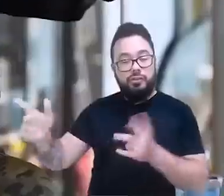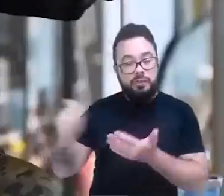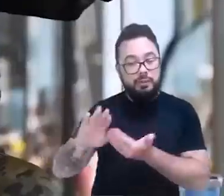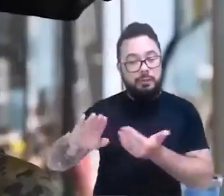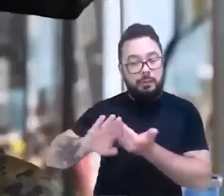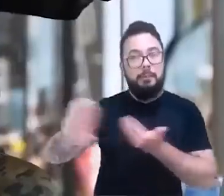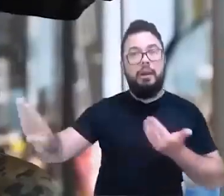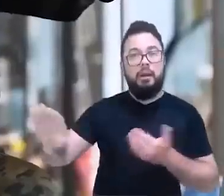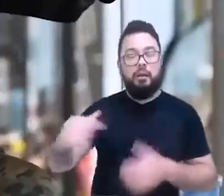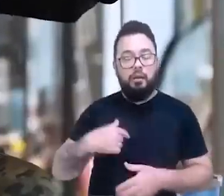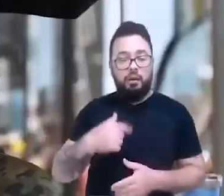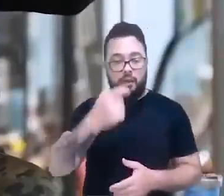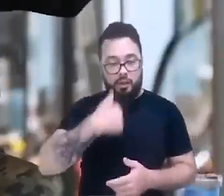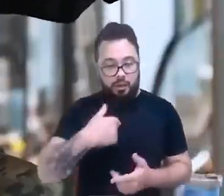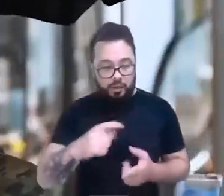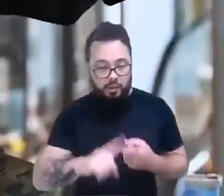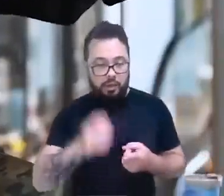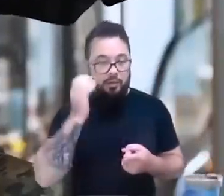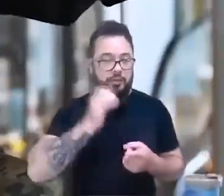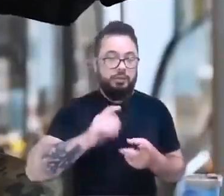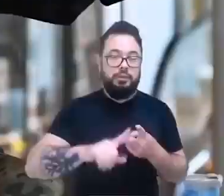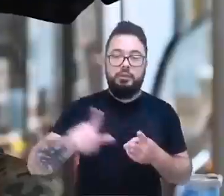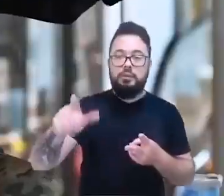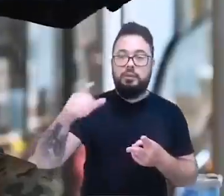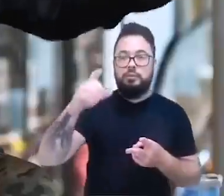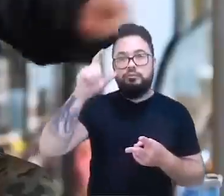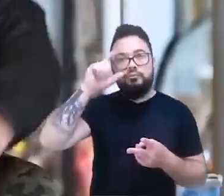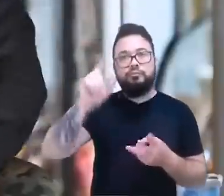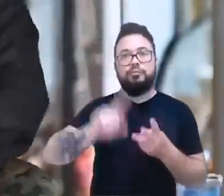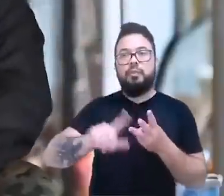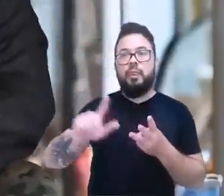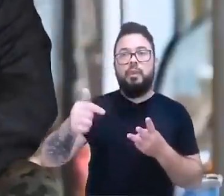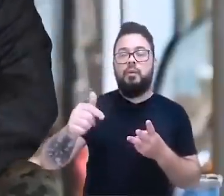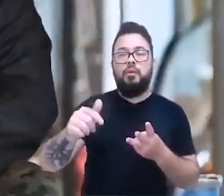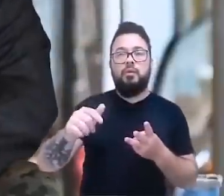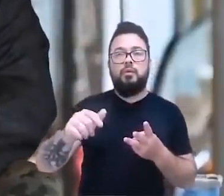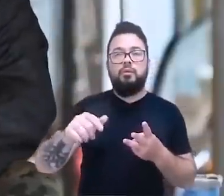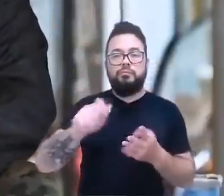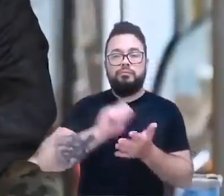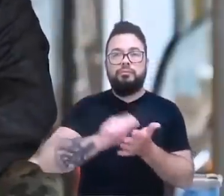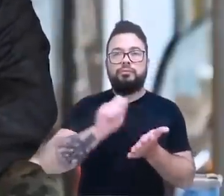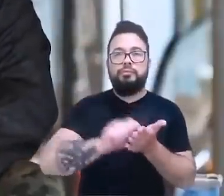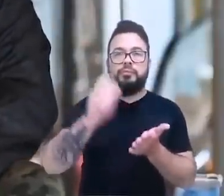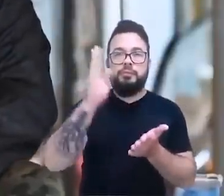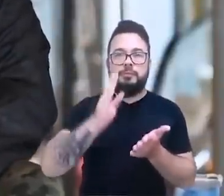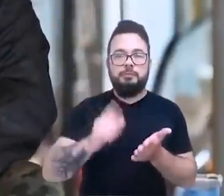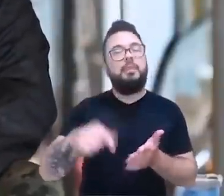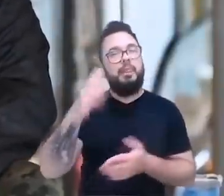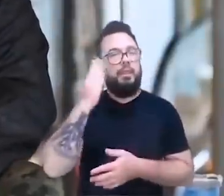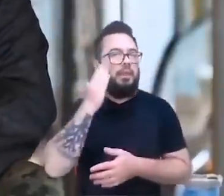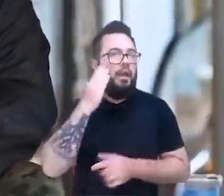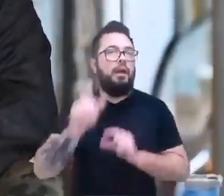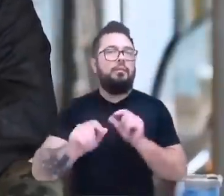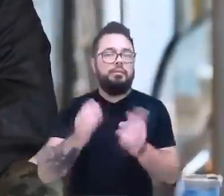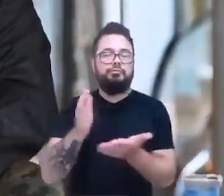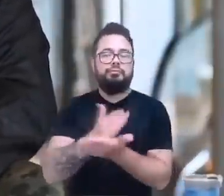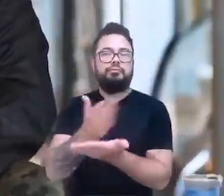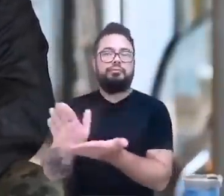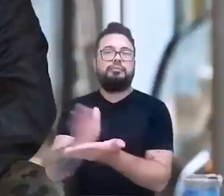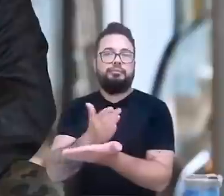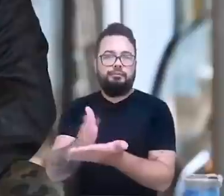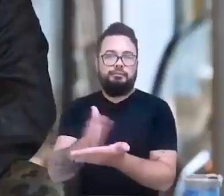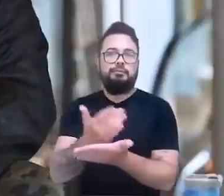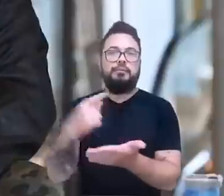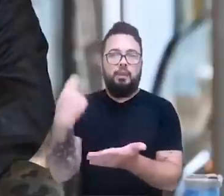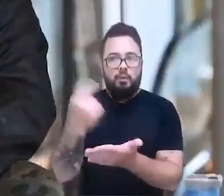agora eu ele Lima Barreto Paulo está toda animada então eles sabem o que que é uma coisa que a outra e a gente